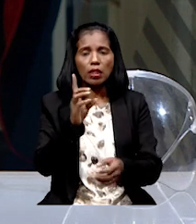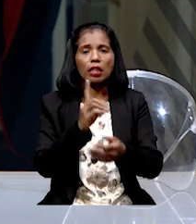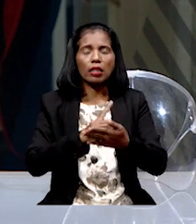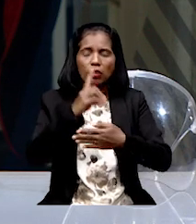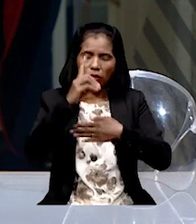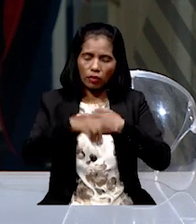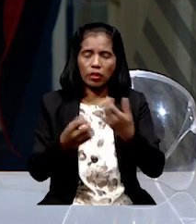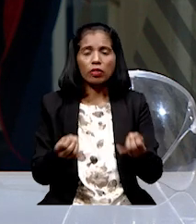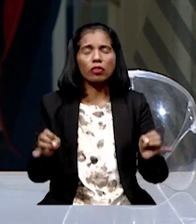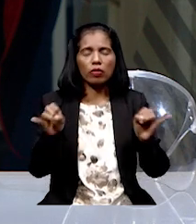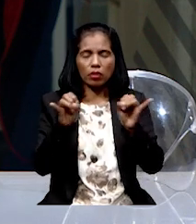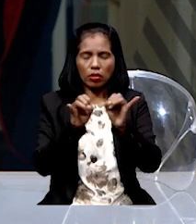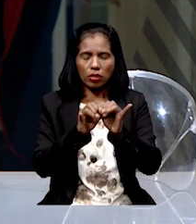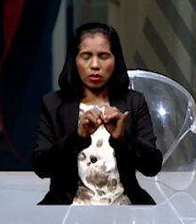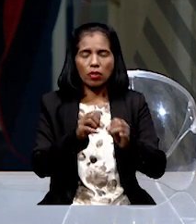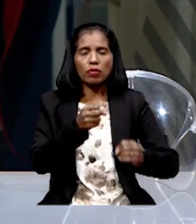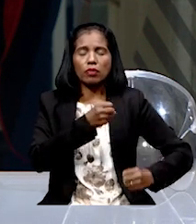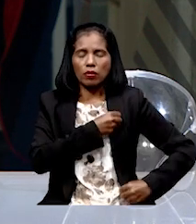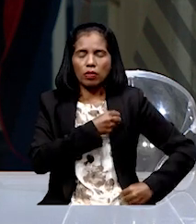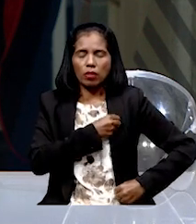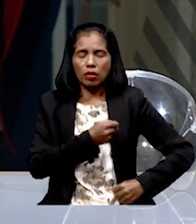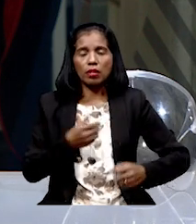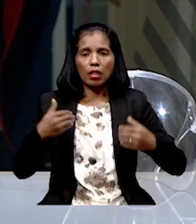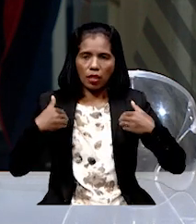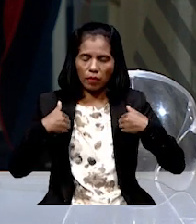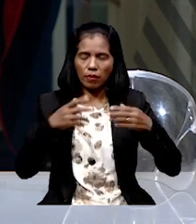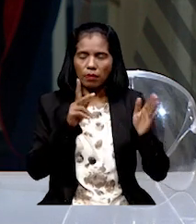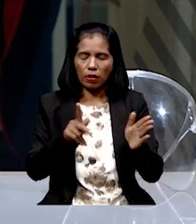instituição Forças Armadas, Lihusi Plano Nebe Ihaona.